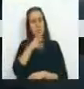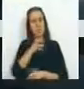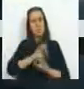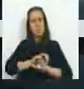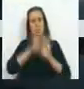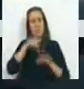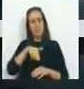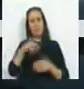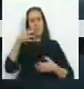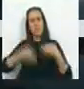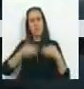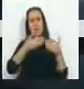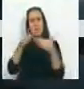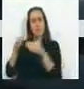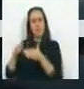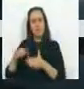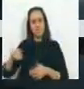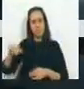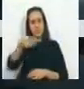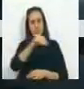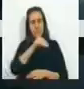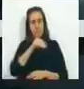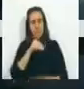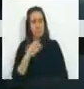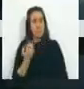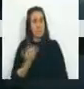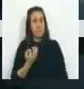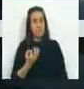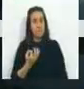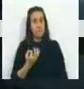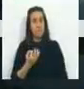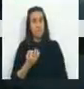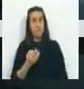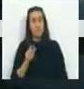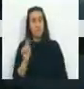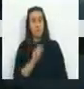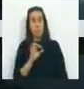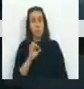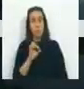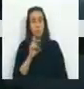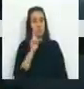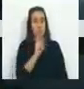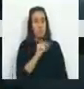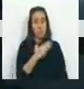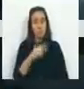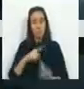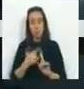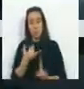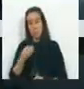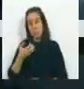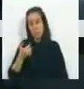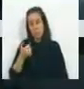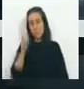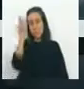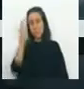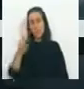abrir tribunais, em vários sítios. E até, no dia 31/8/2015, o autarca de Rezende vem